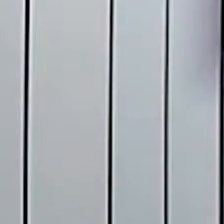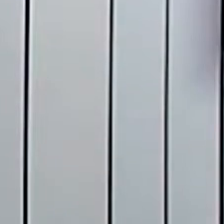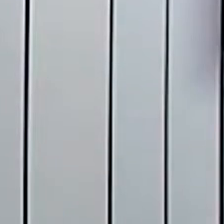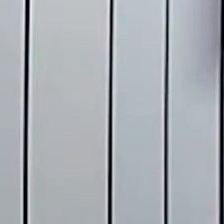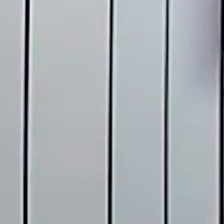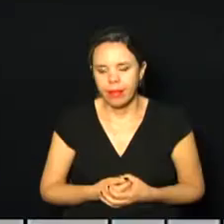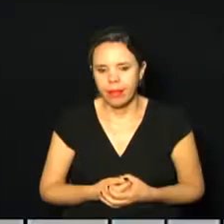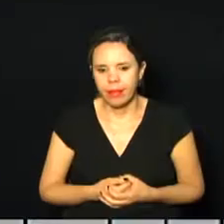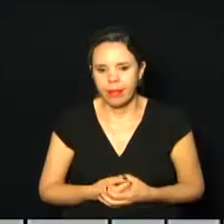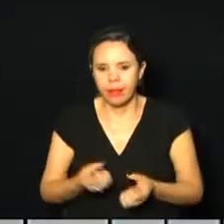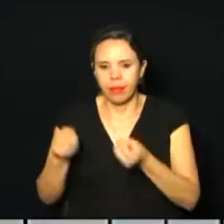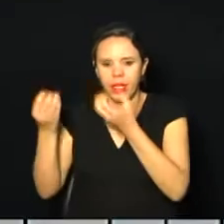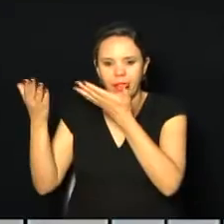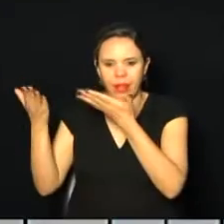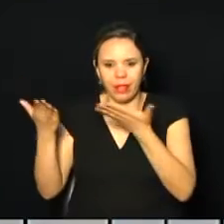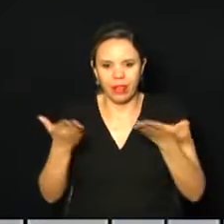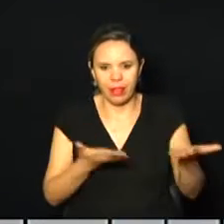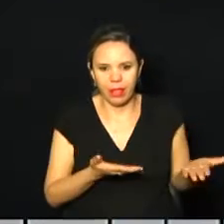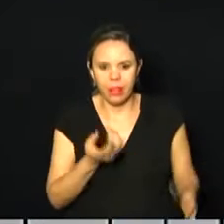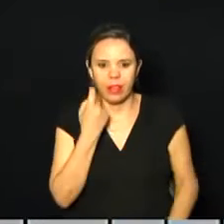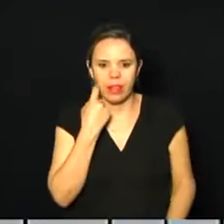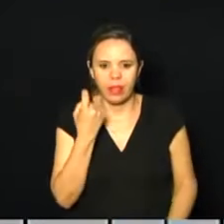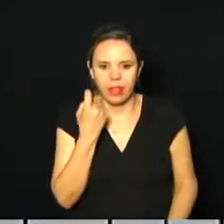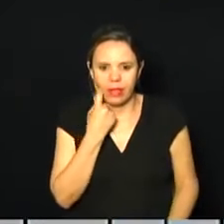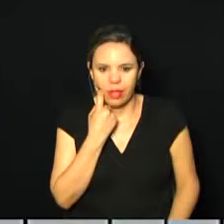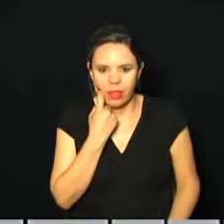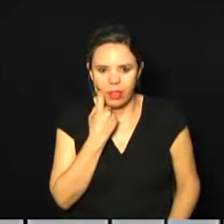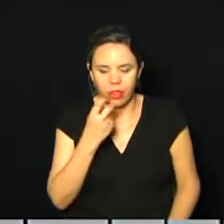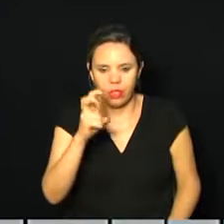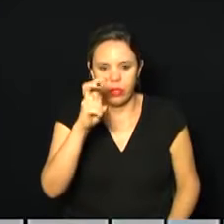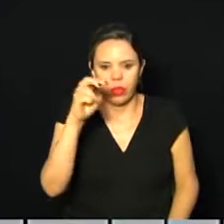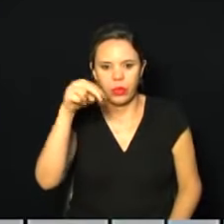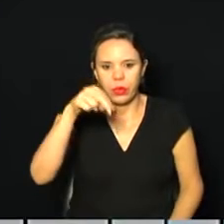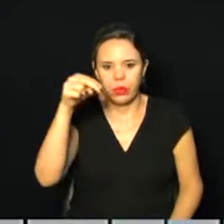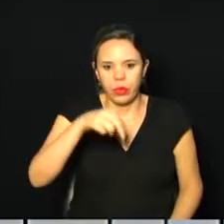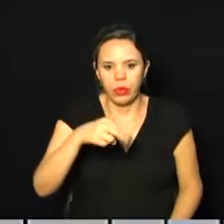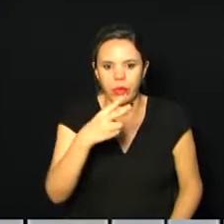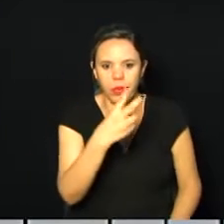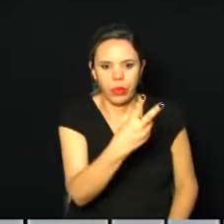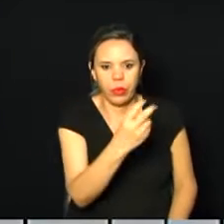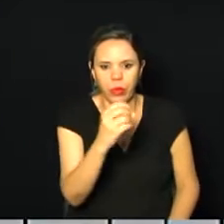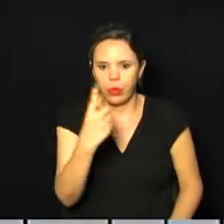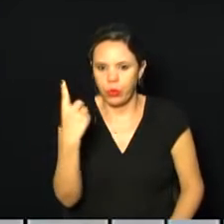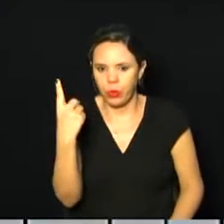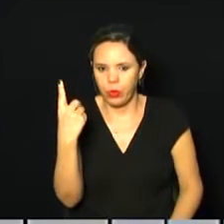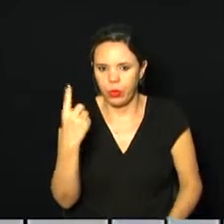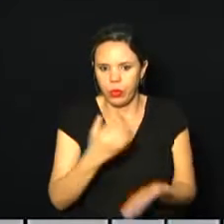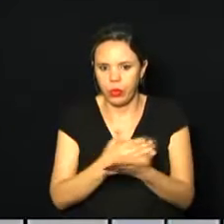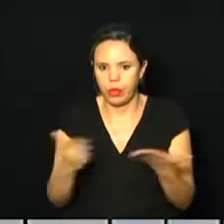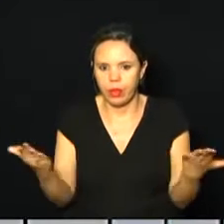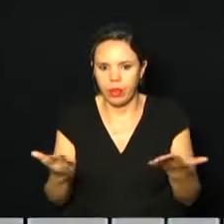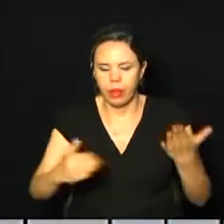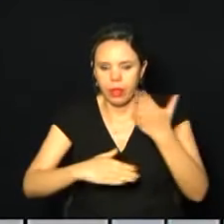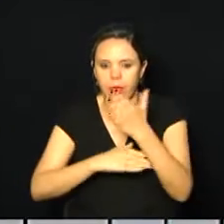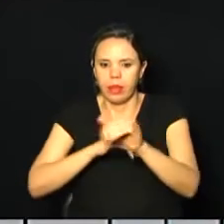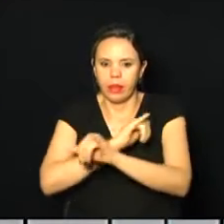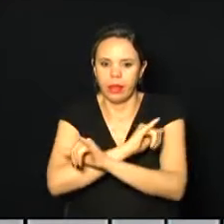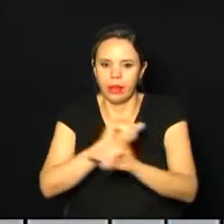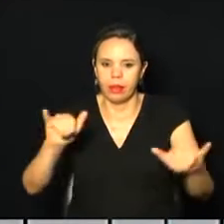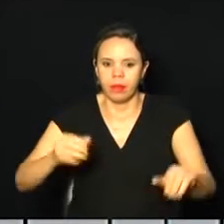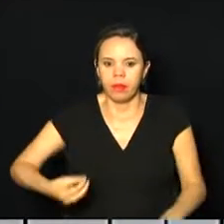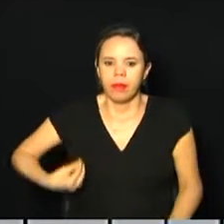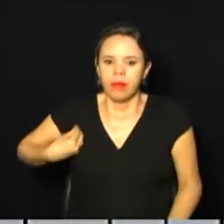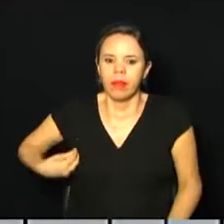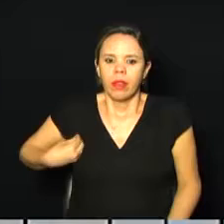Olá, seja bem-vinda, seja bem-vindo. Sextou, 5 de novembro de 2021. Começa agora o Câmara Notícia